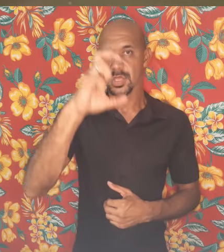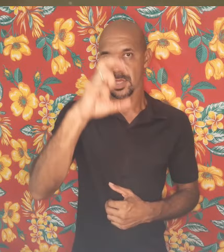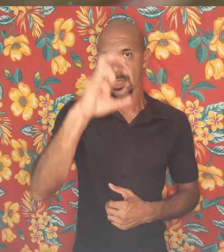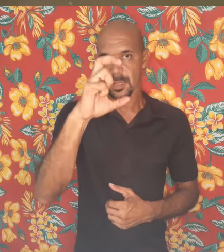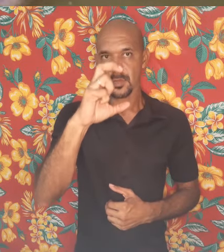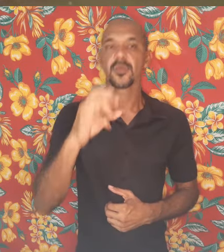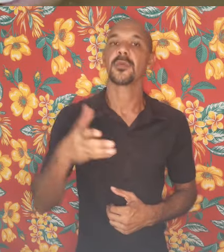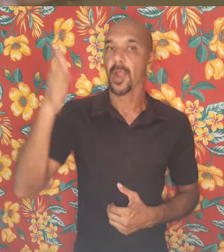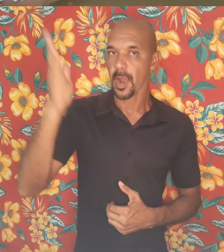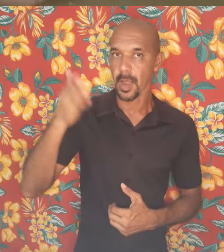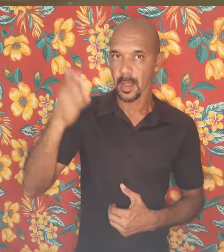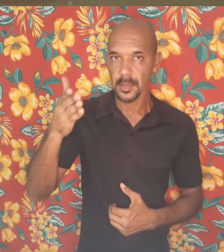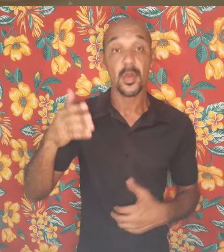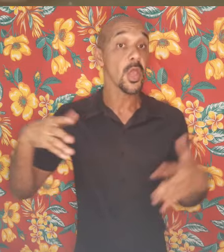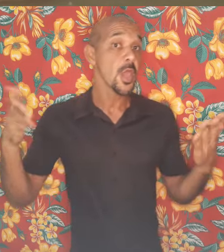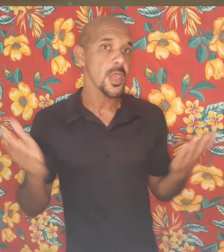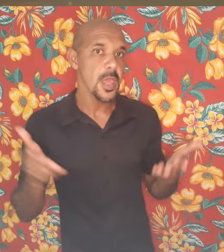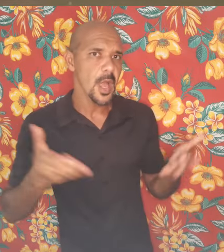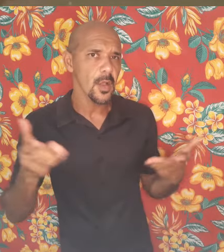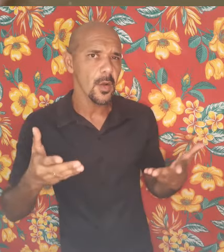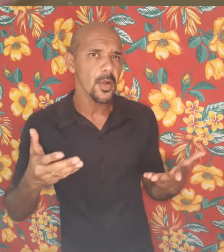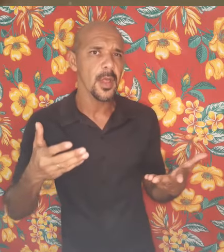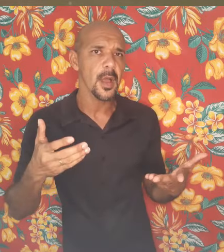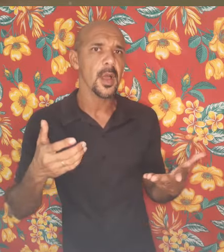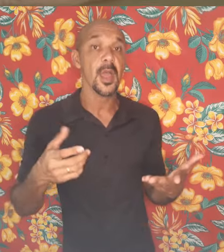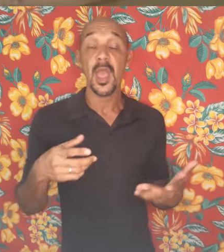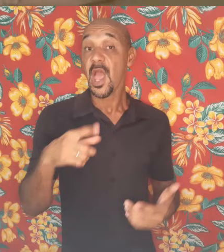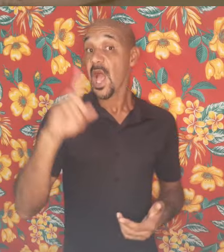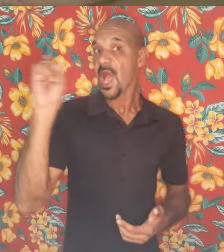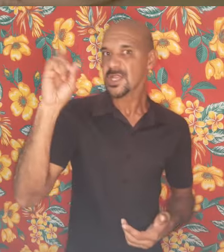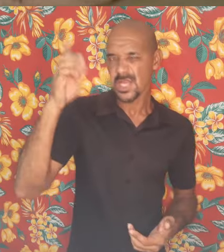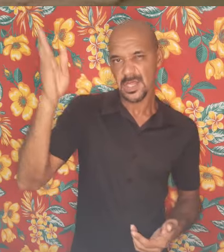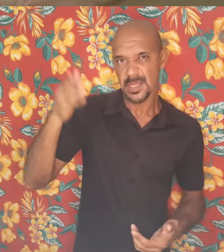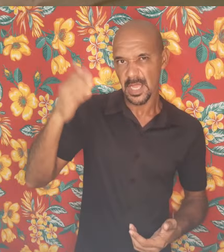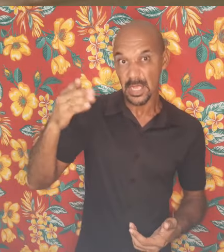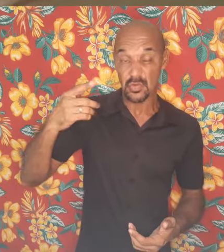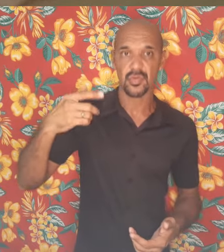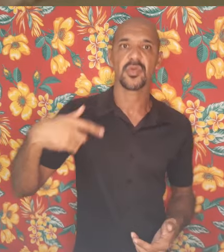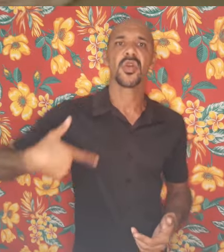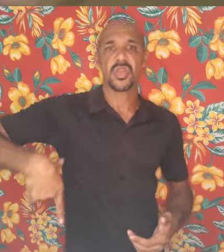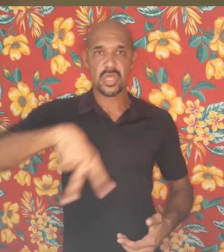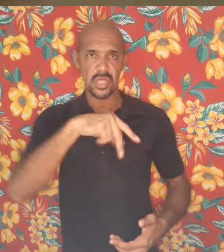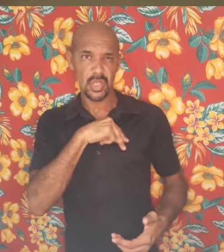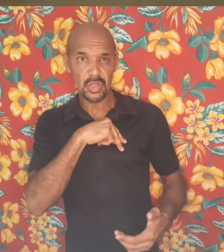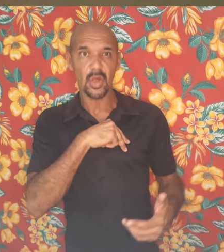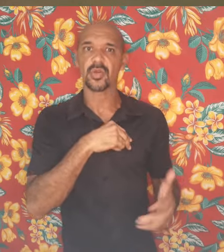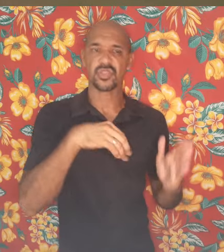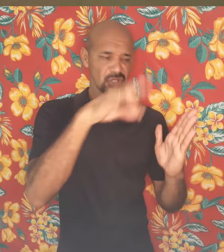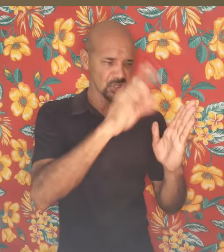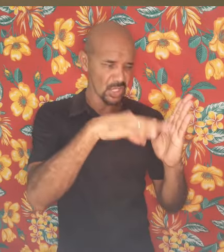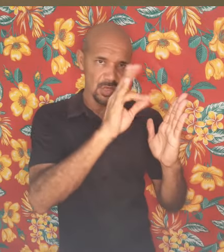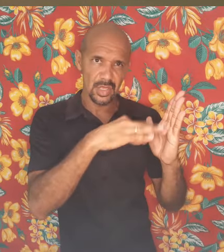quinto lado, e agora o lado onde nós desenhamos, que vai ser bem menos